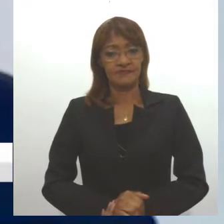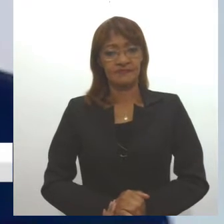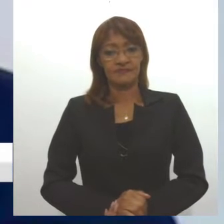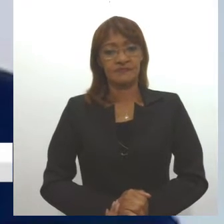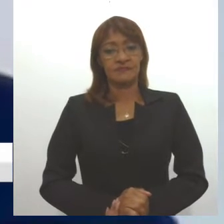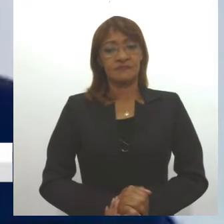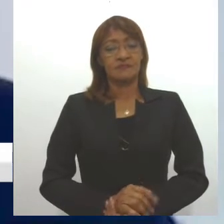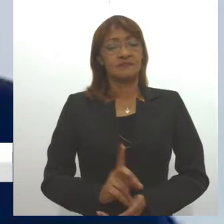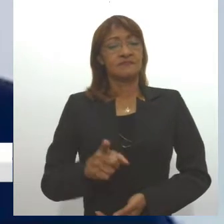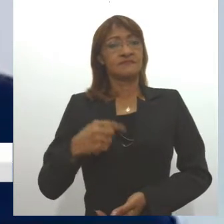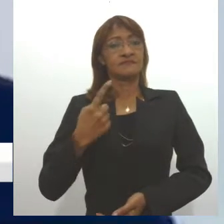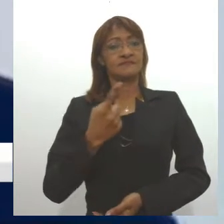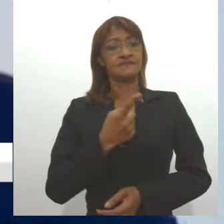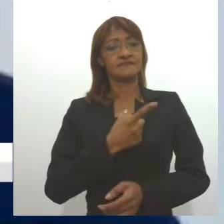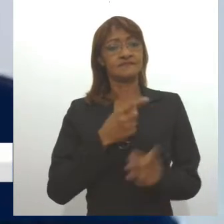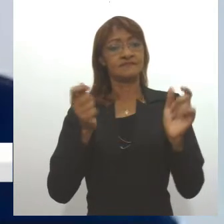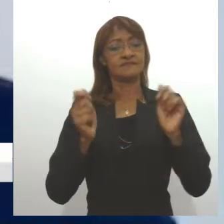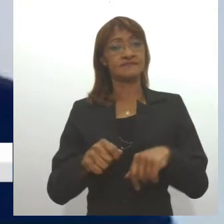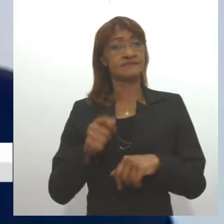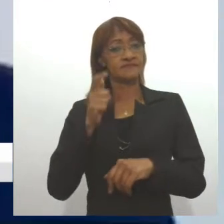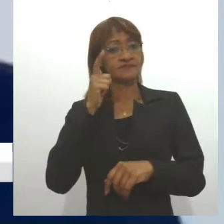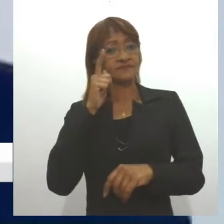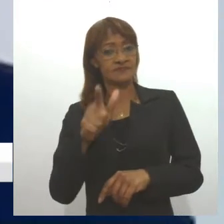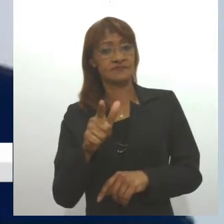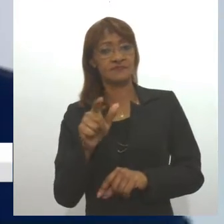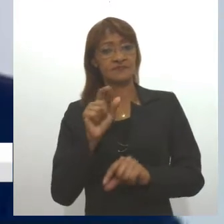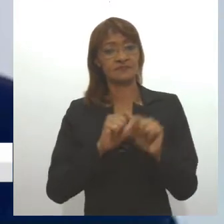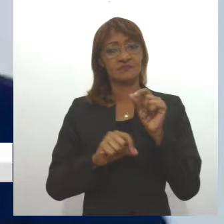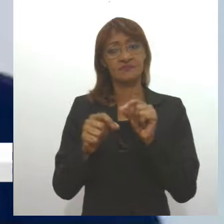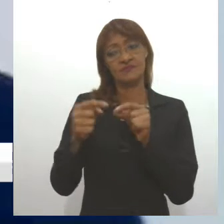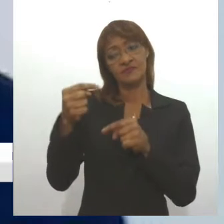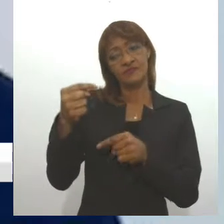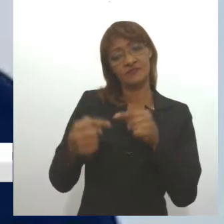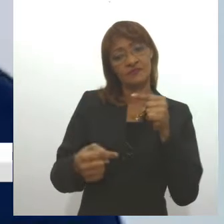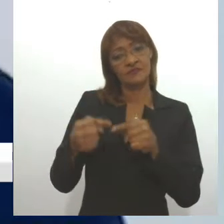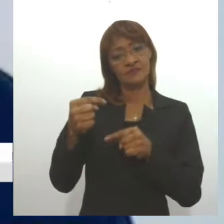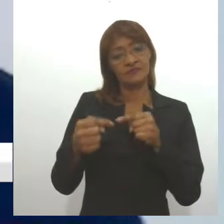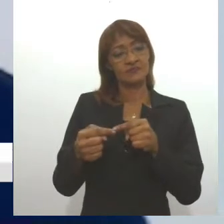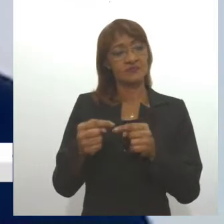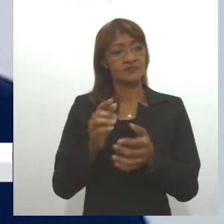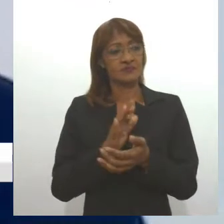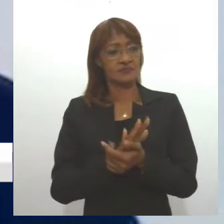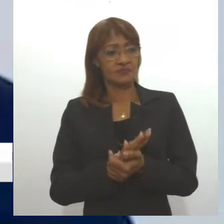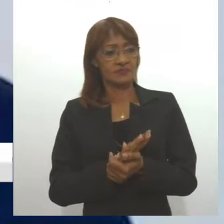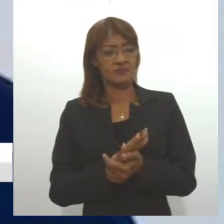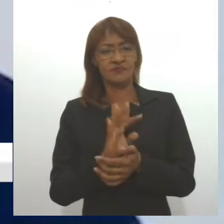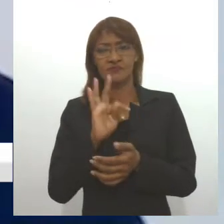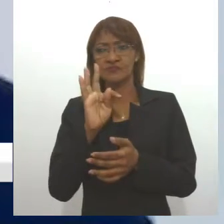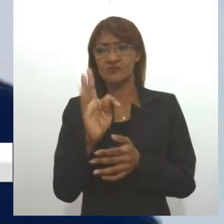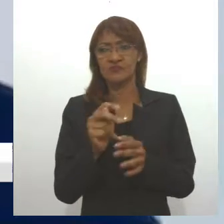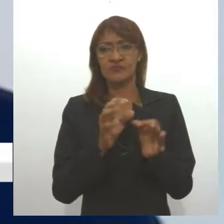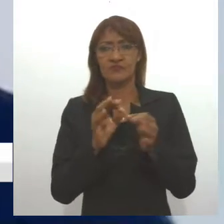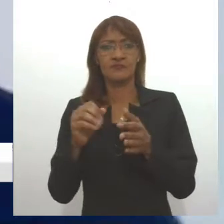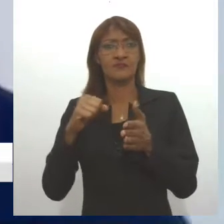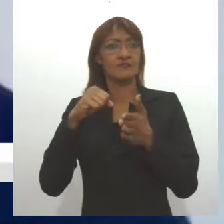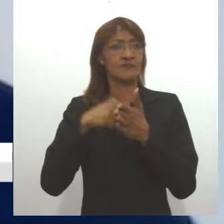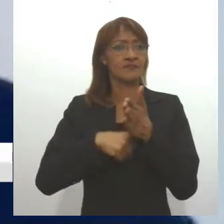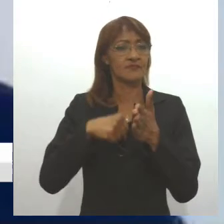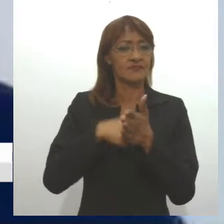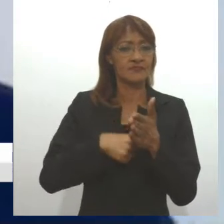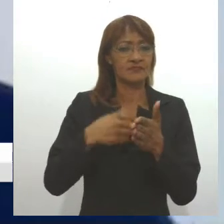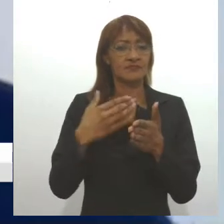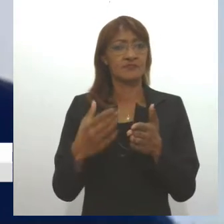gente consiga, através desse diálogo entre população civil organizada, movimentos sociais e